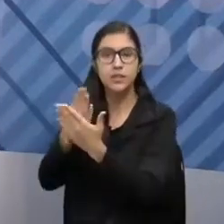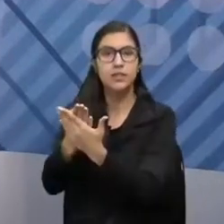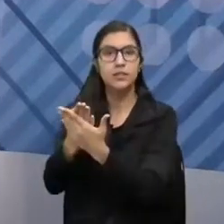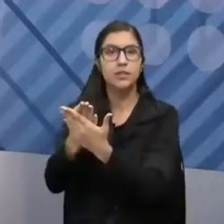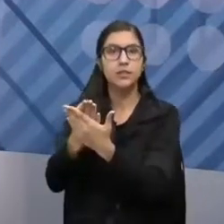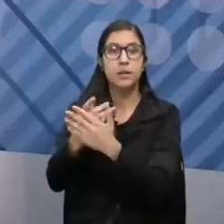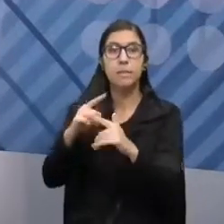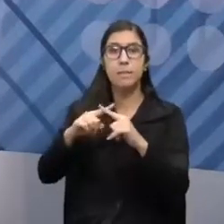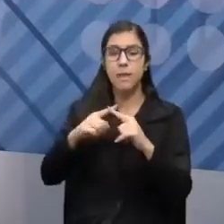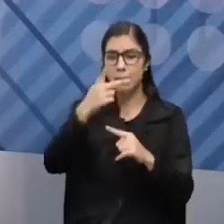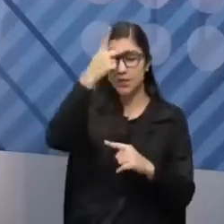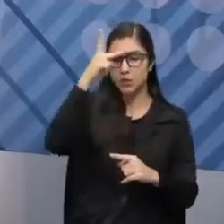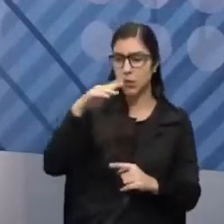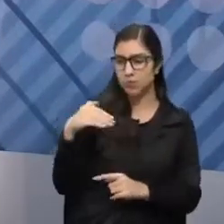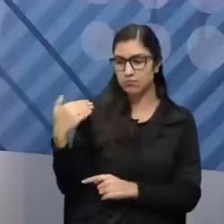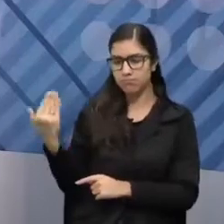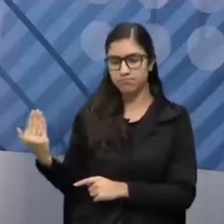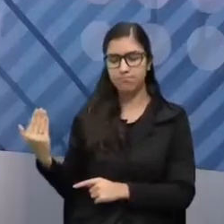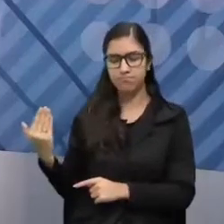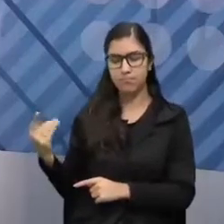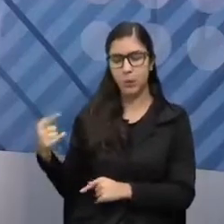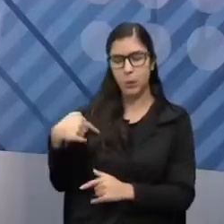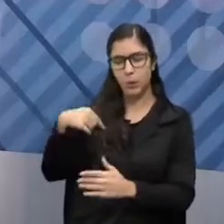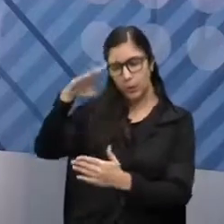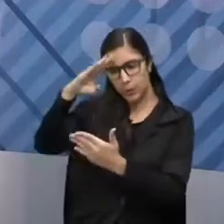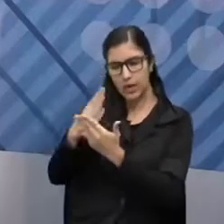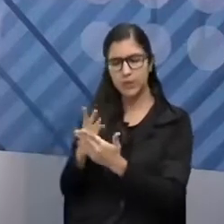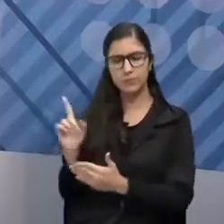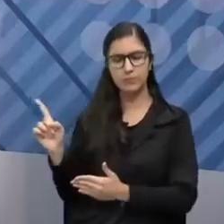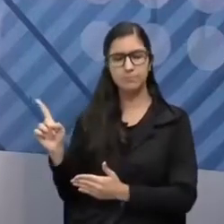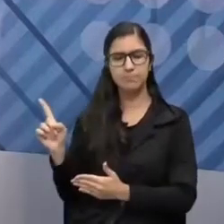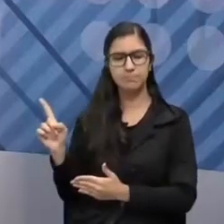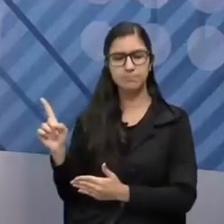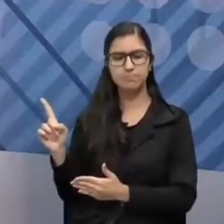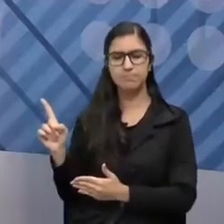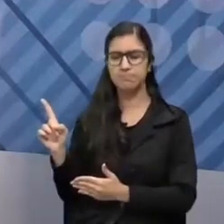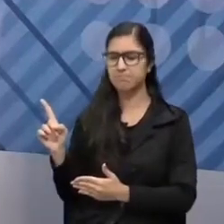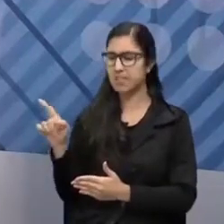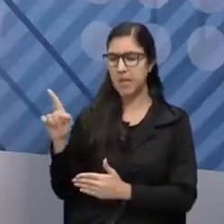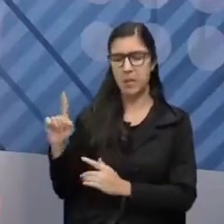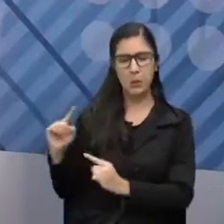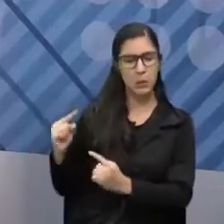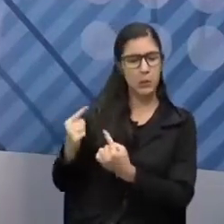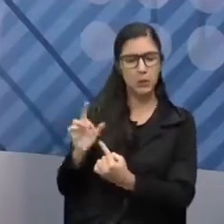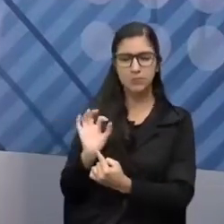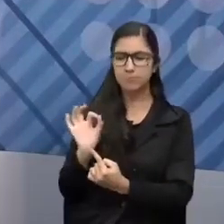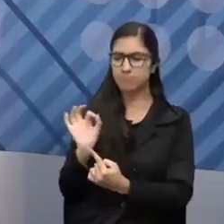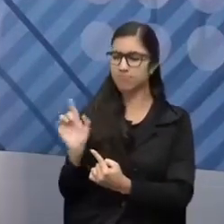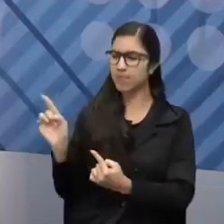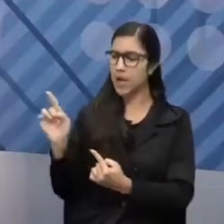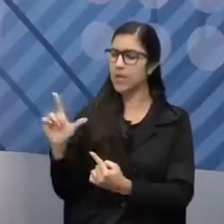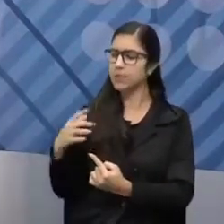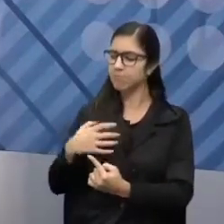eu sei que quem está ao meu lado, eu posso confiar, não vai me fazer mal, ela tem uma maneira correta de me